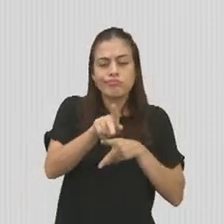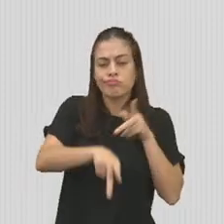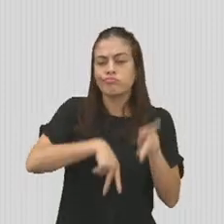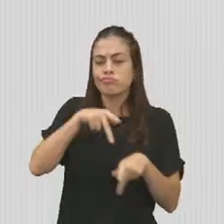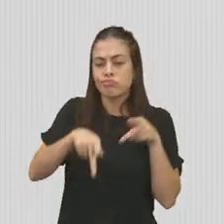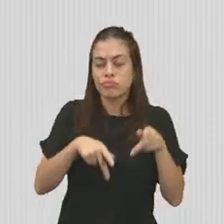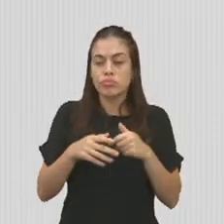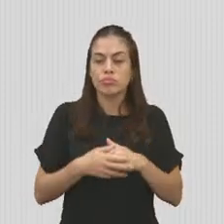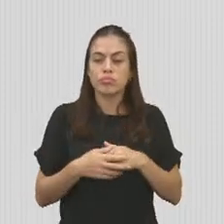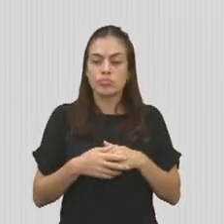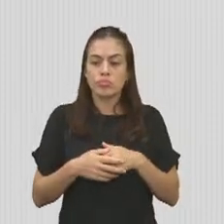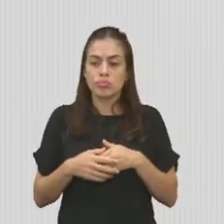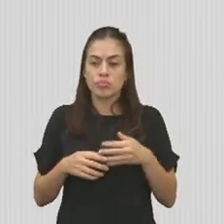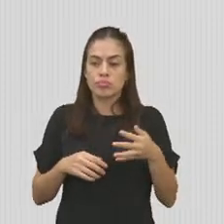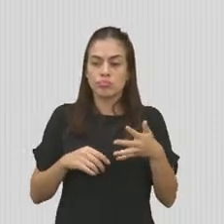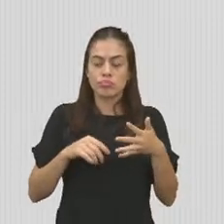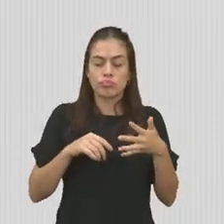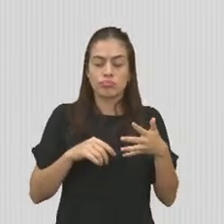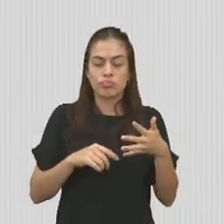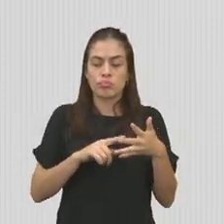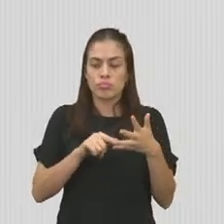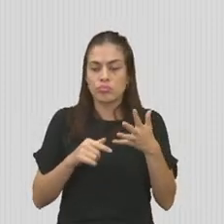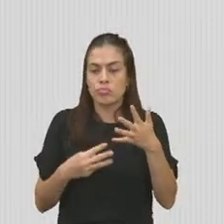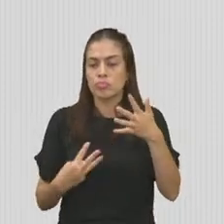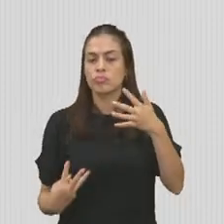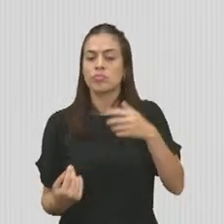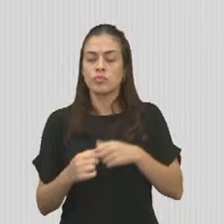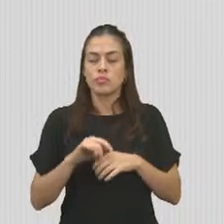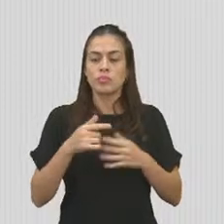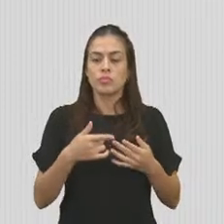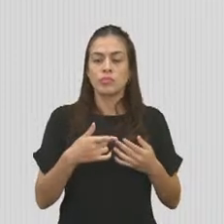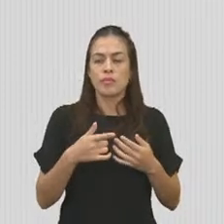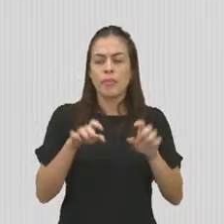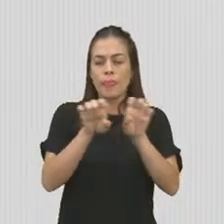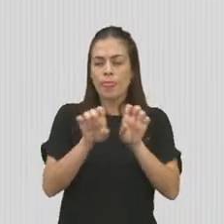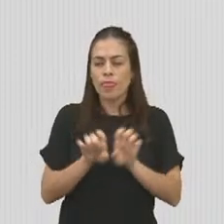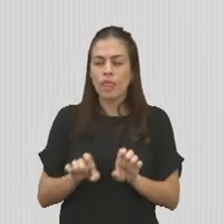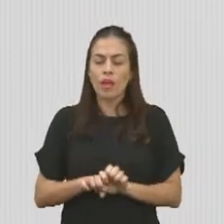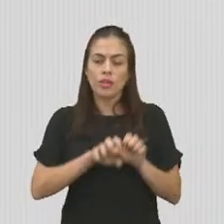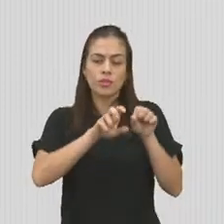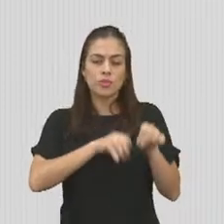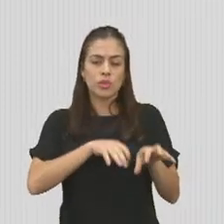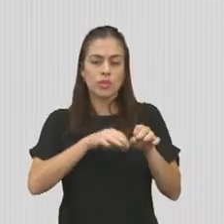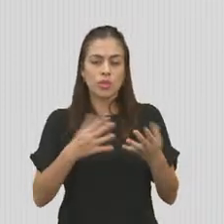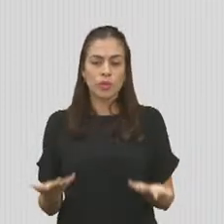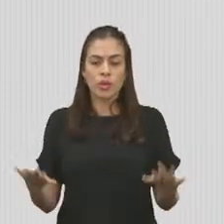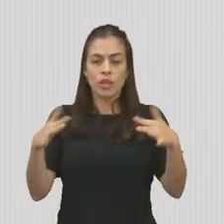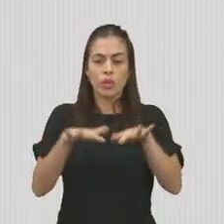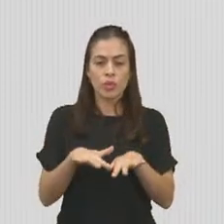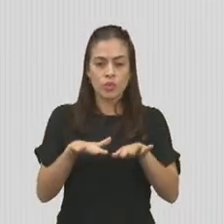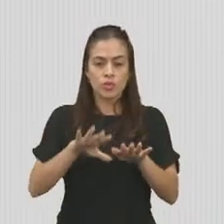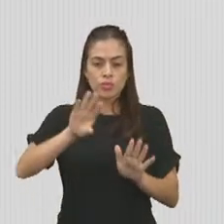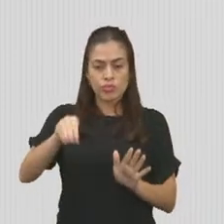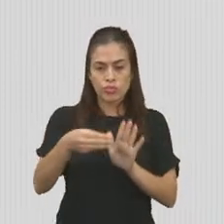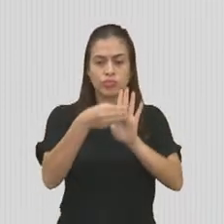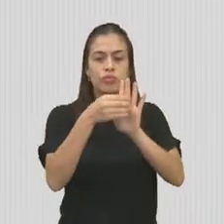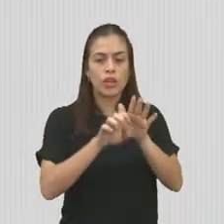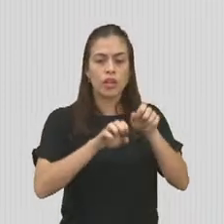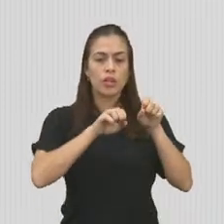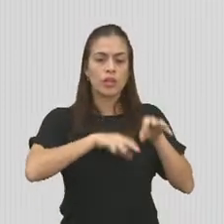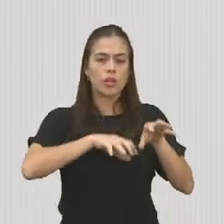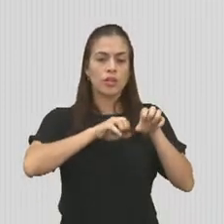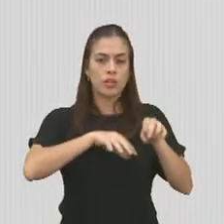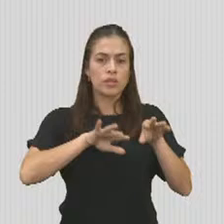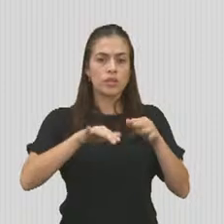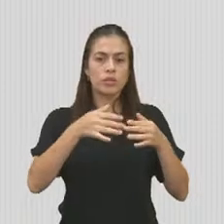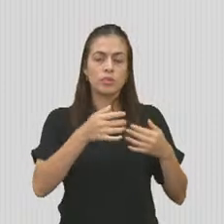população. E os 3 últimos foram infraestrutura, educação e inclusão. E aí a gente pode até colocar essa inclusão dentro da educação, porque foi principalmente